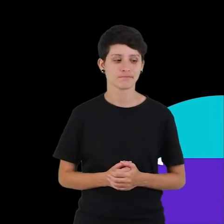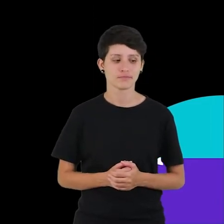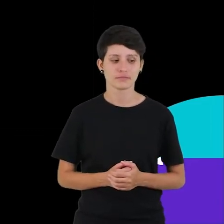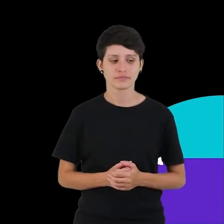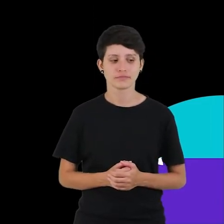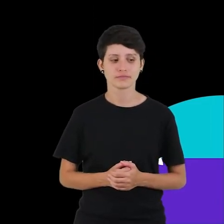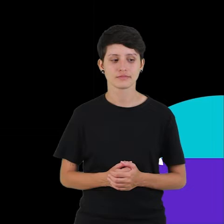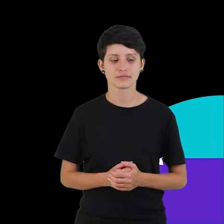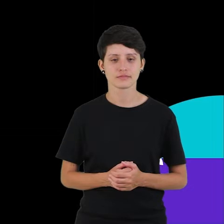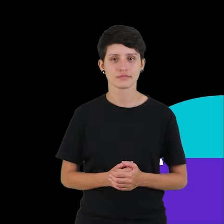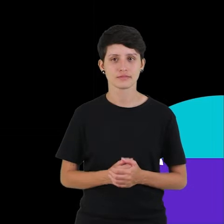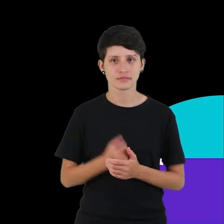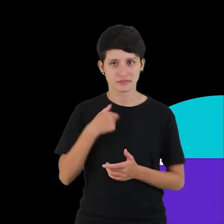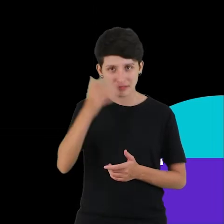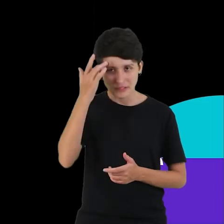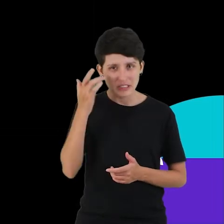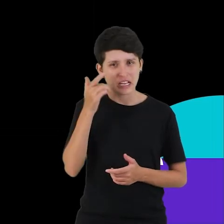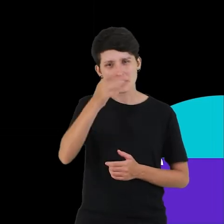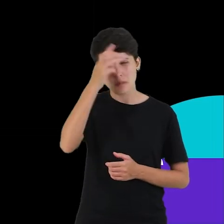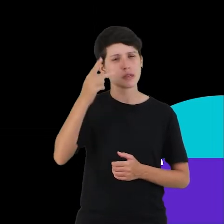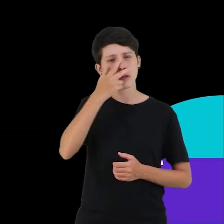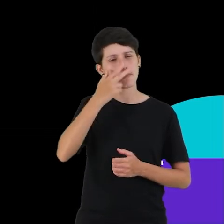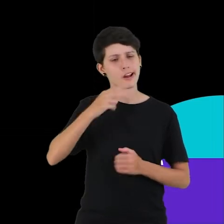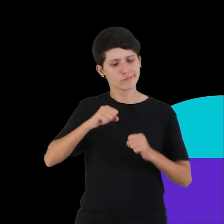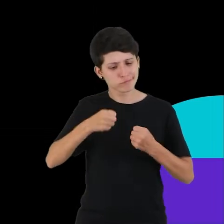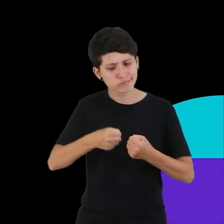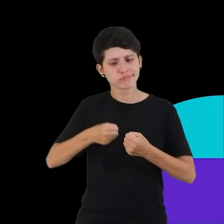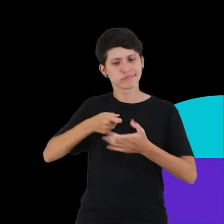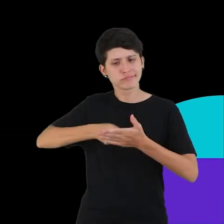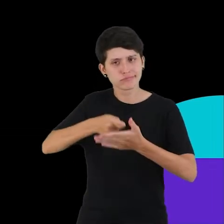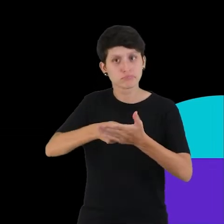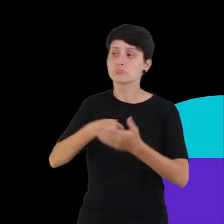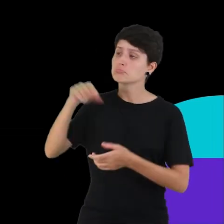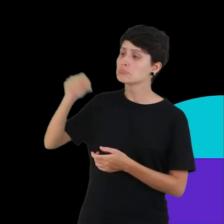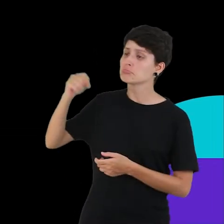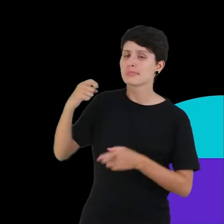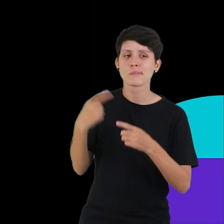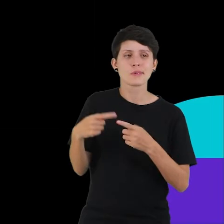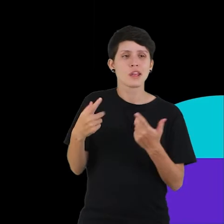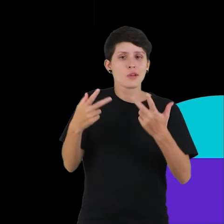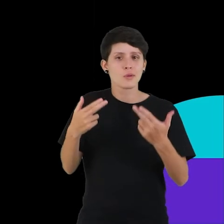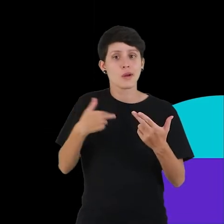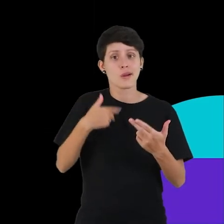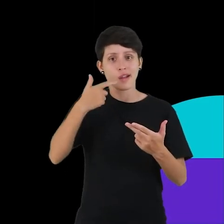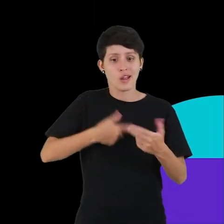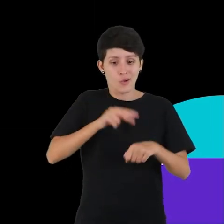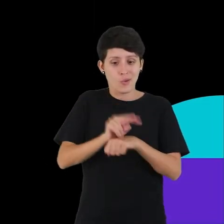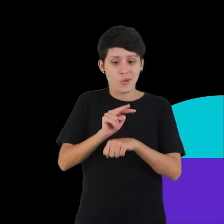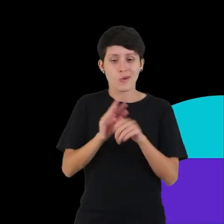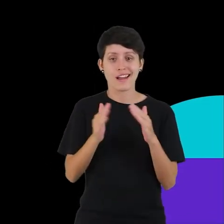coisas para casa, já compra as coisas para as filhas. É muito importante. A gente ter o dinheiro com o suor da gente, né?